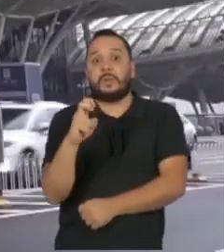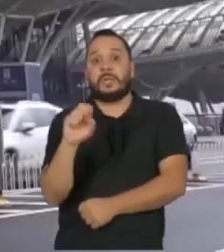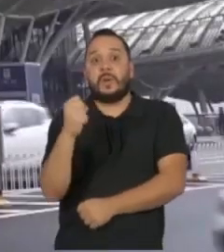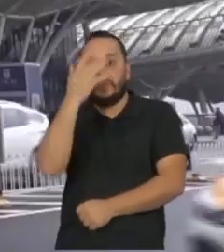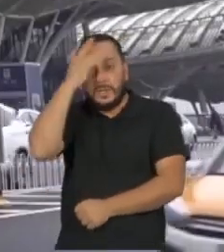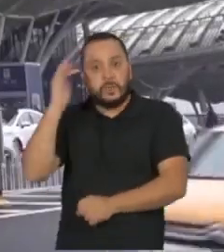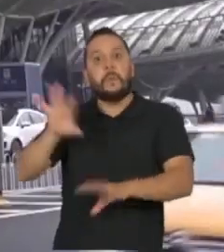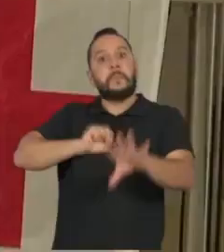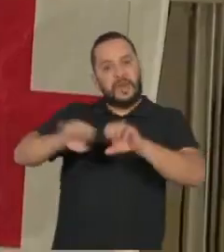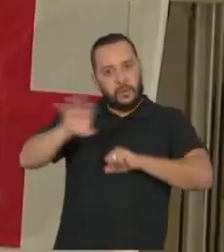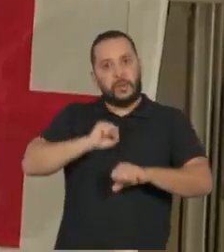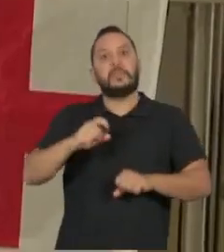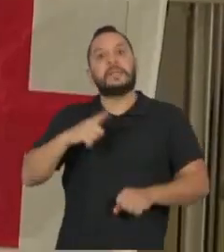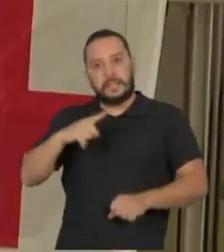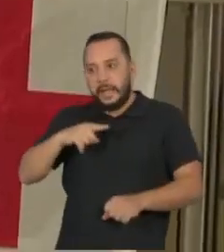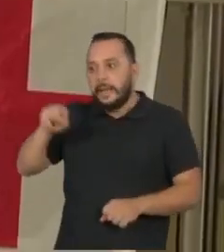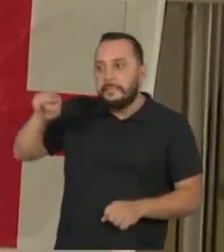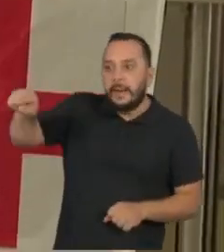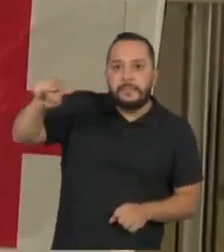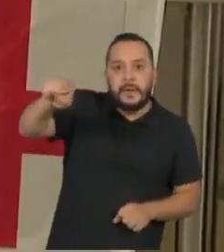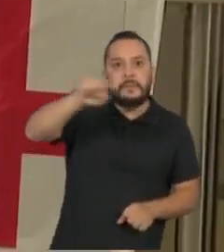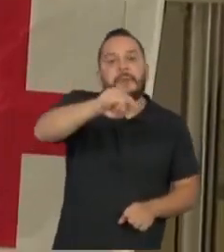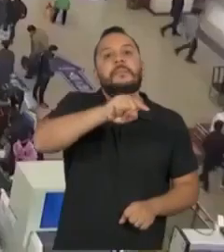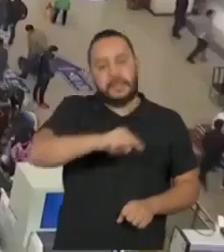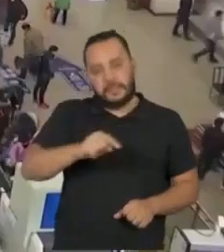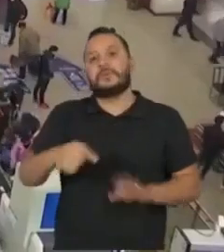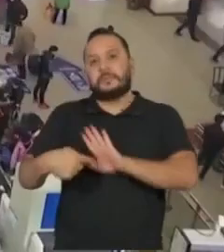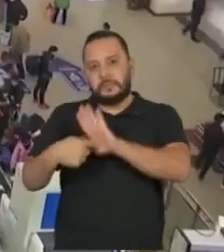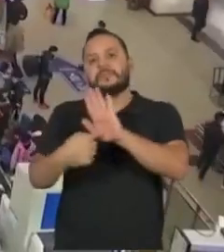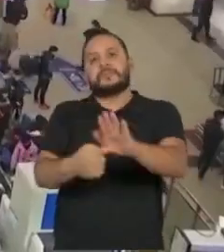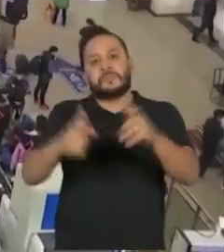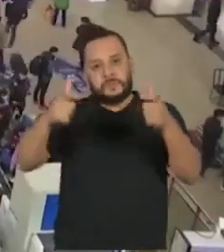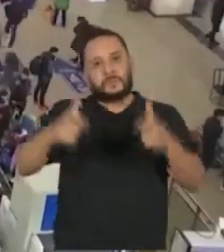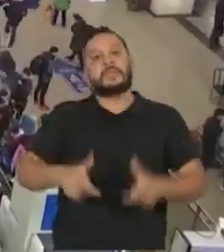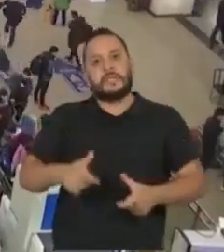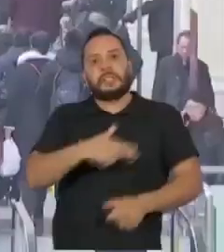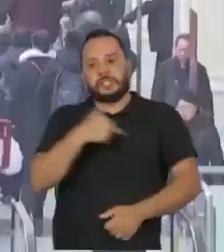embora outros isolados também tenham sido relatados em Xangai,